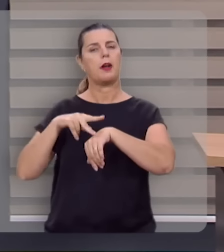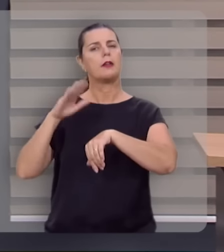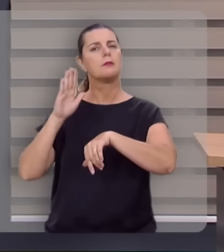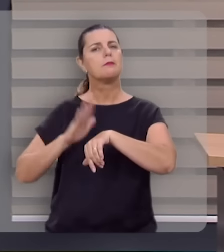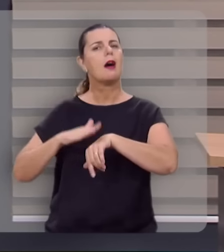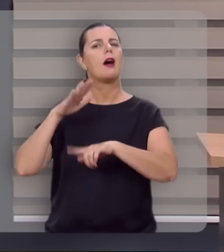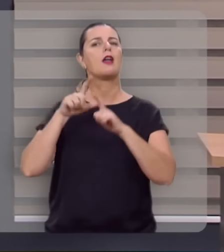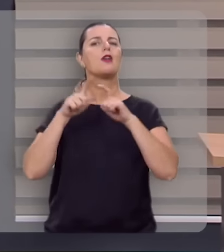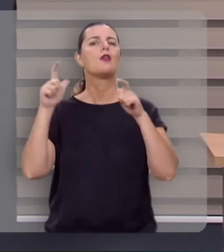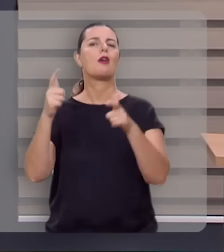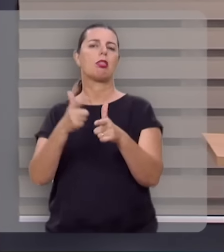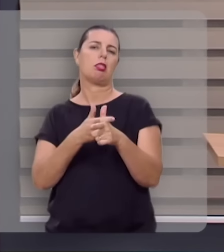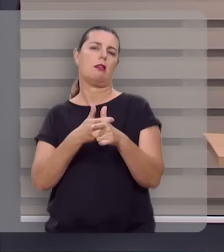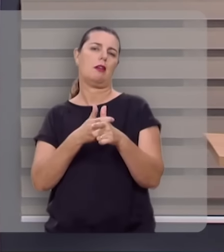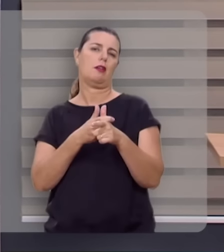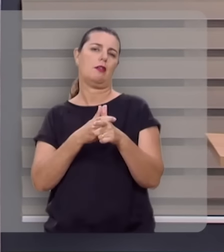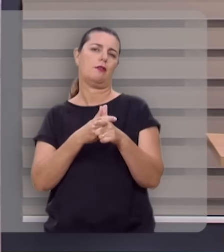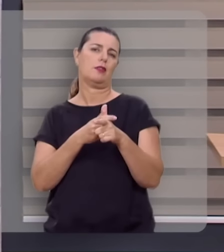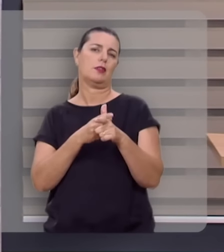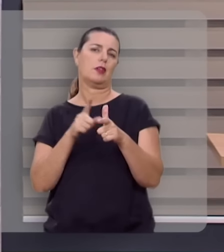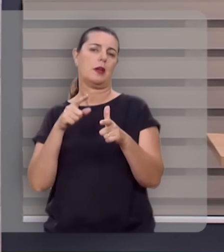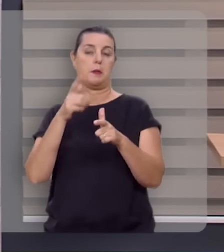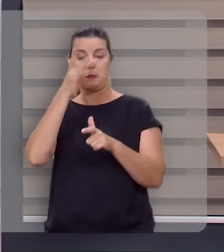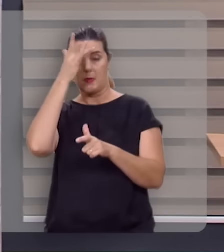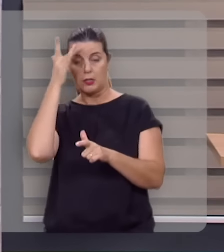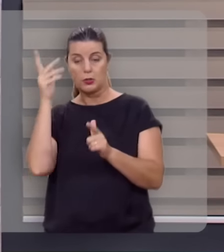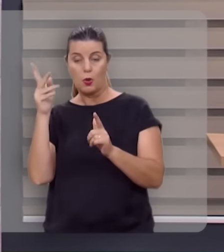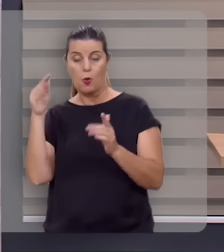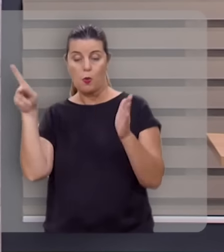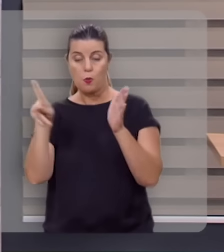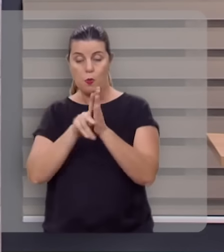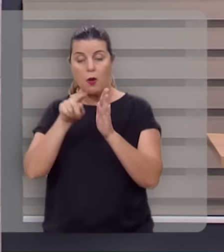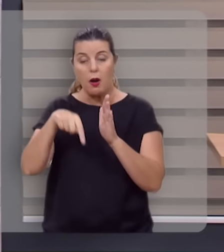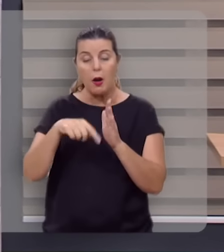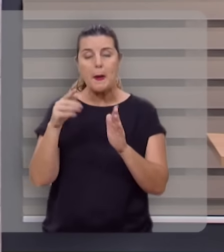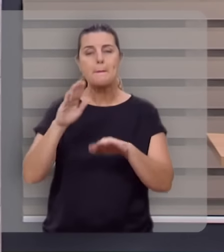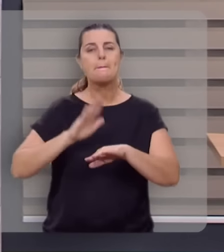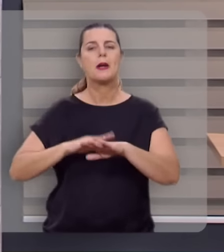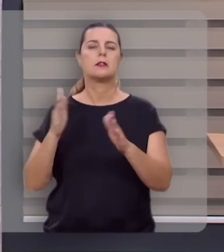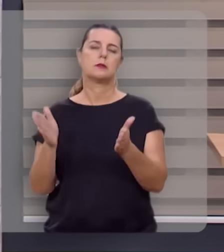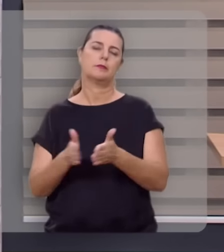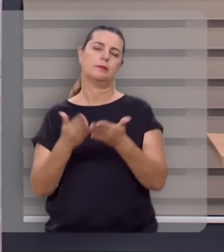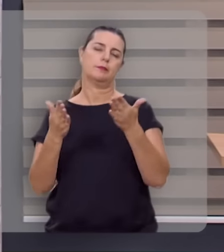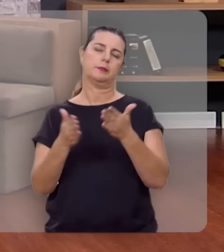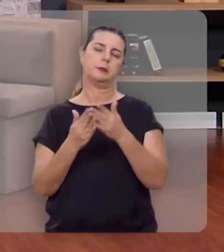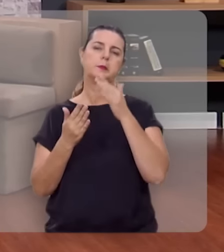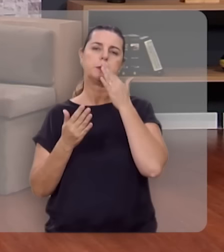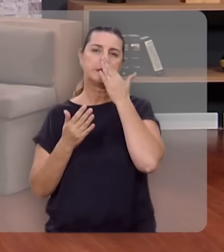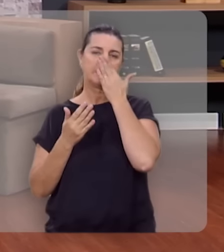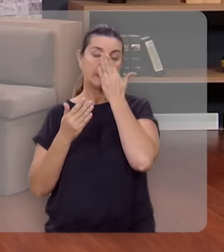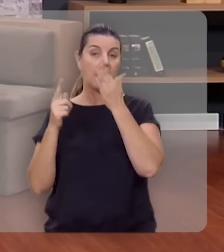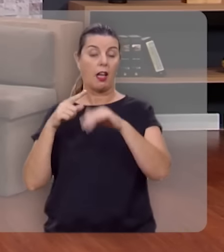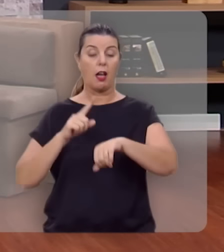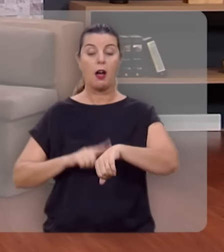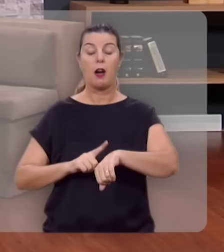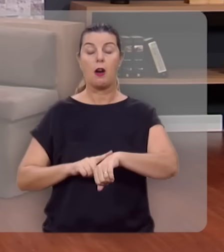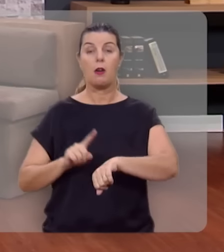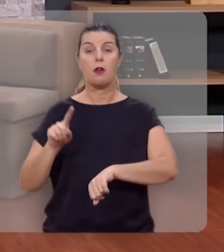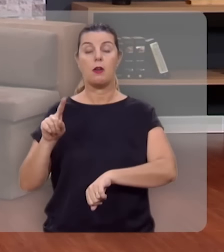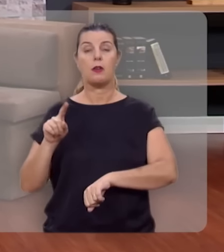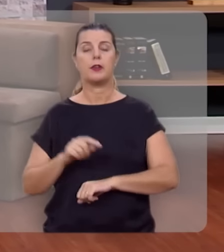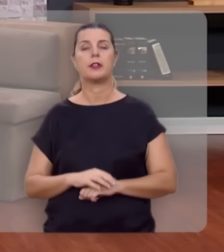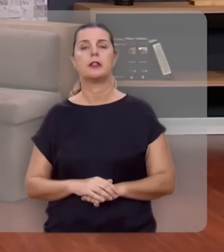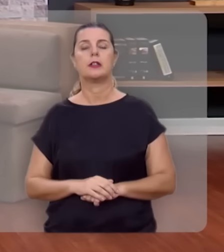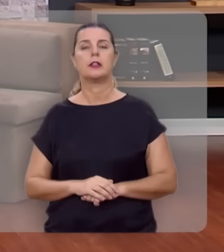mais endividado e os nossos concidadãos mais pobres. Esta é a hora